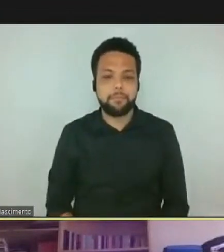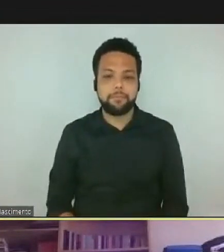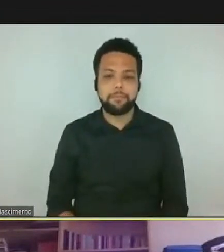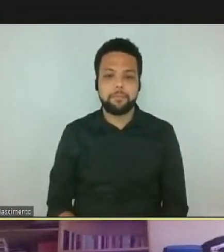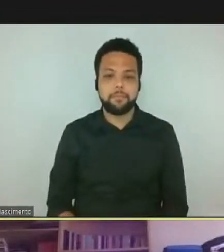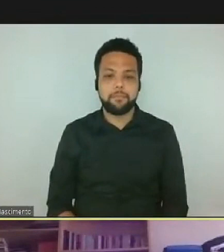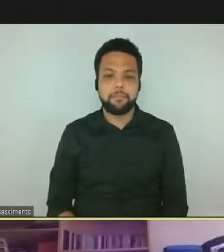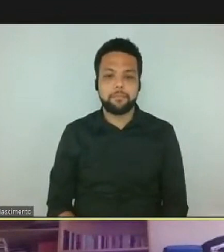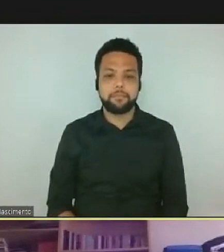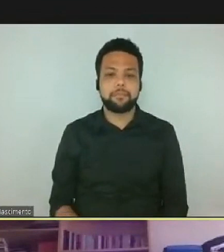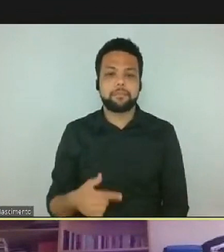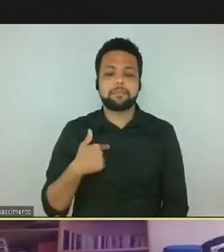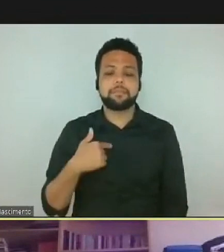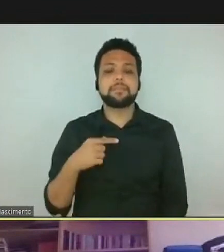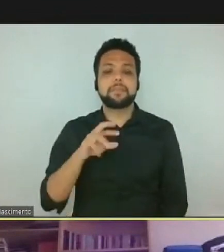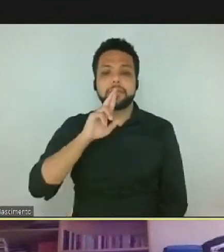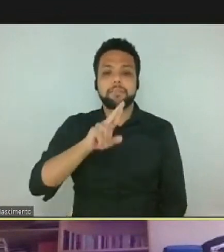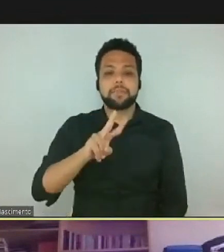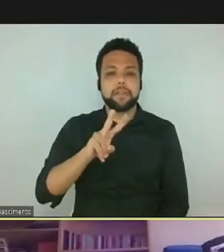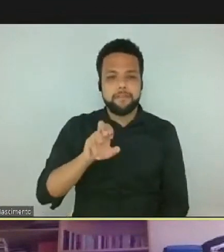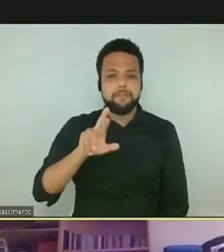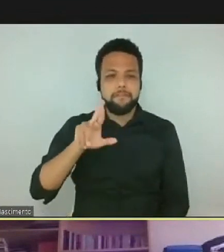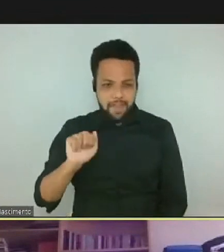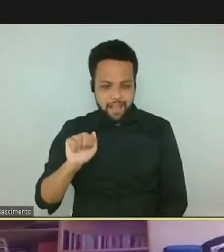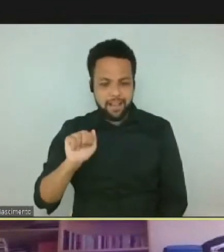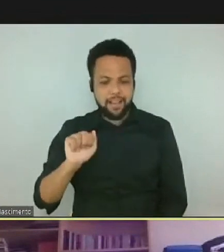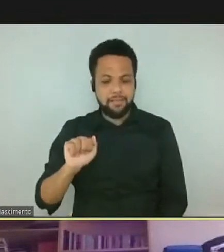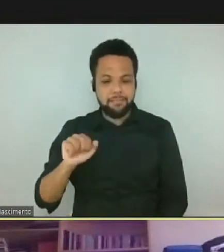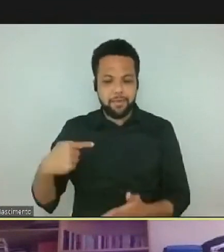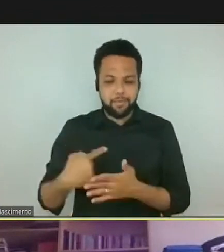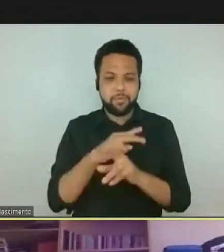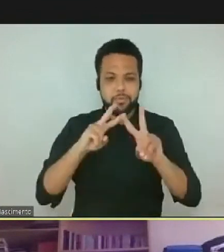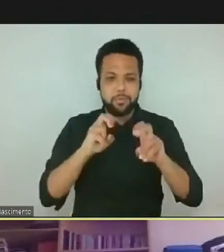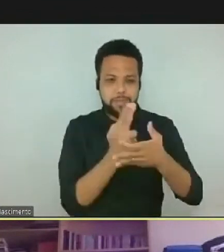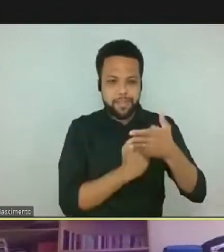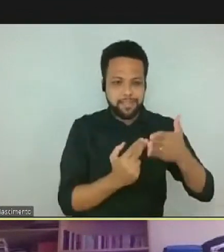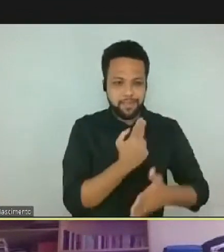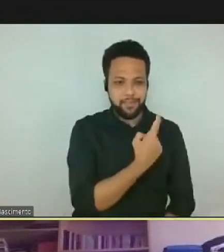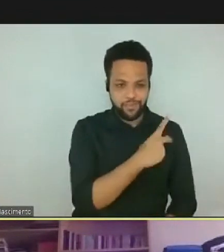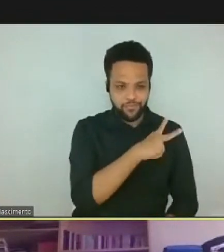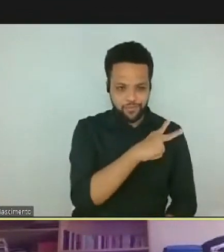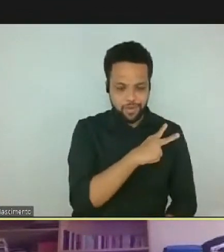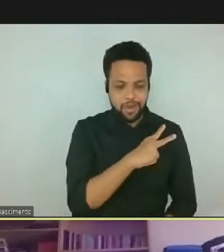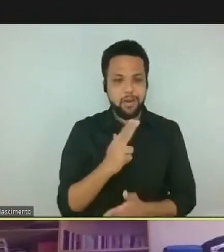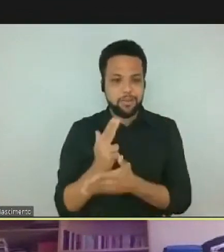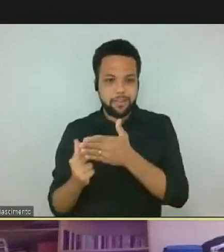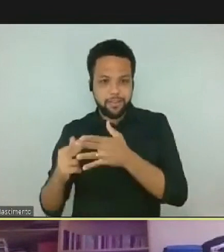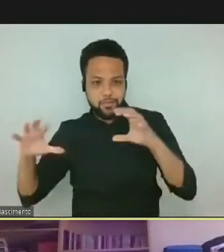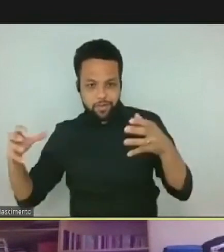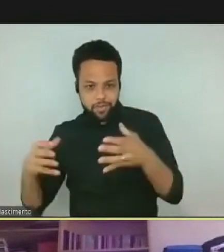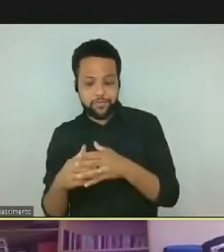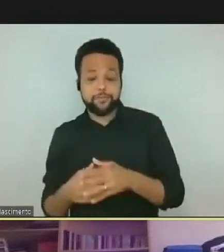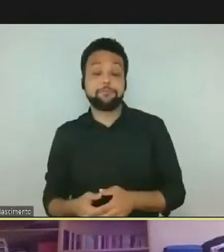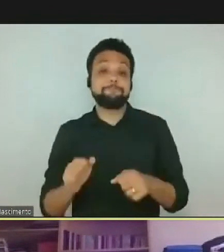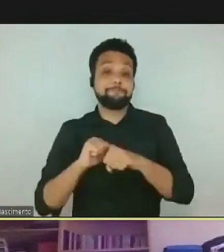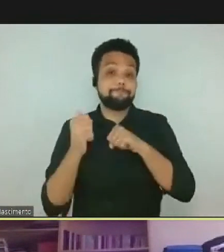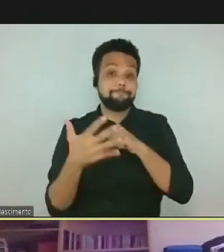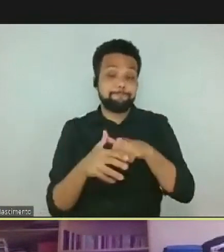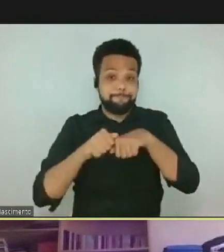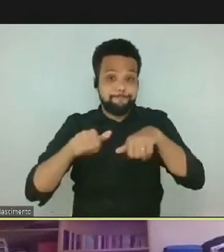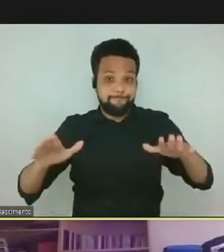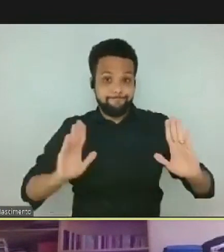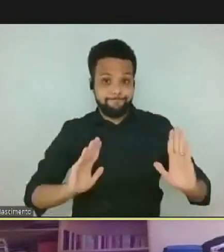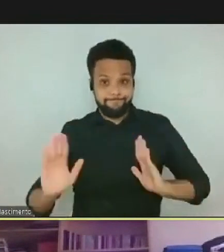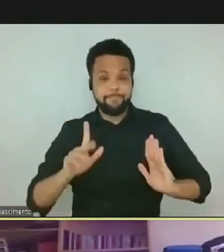pergunta da Vera sobre o desenho individual e coletivo, porque, assim, no caso da pandemia, a gente fez a proposta para o